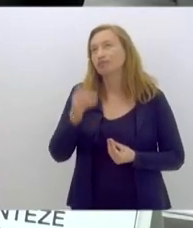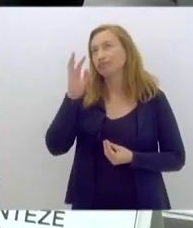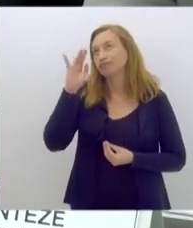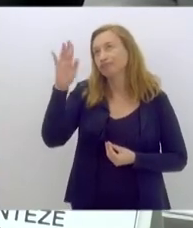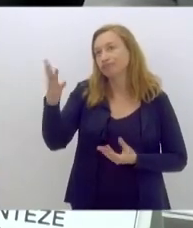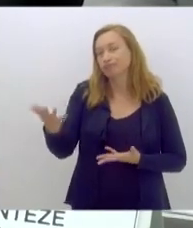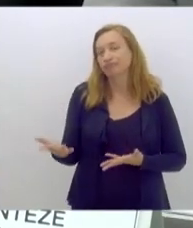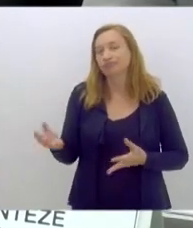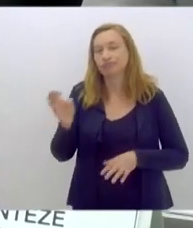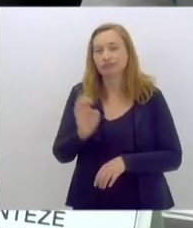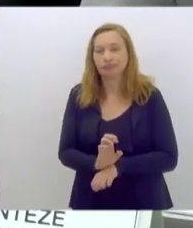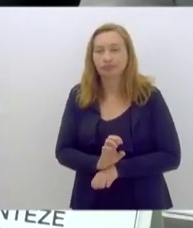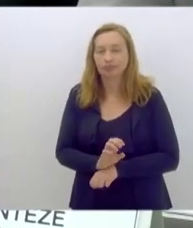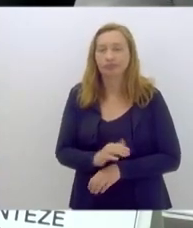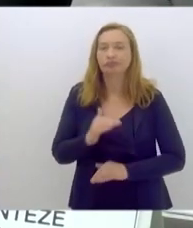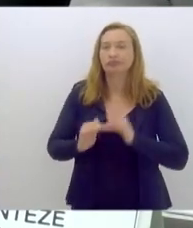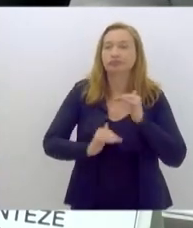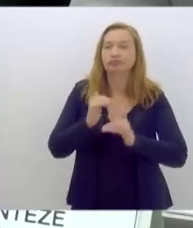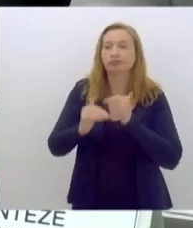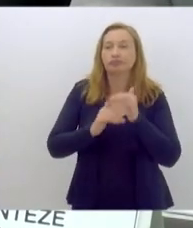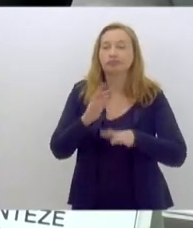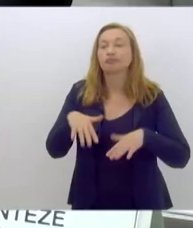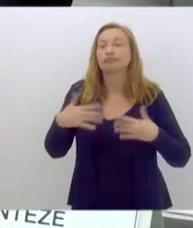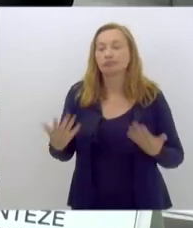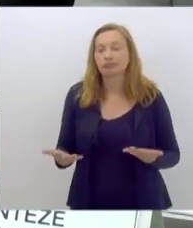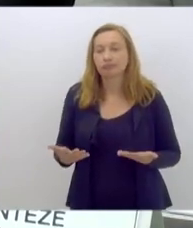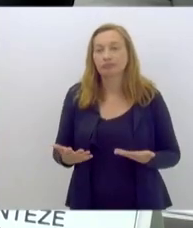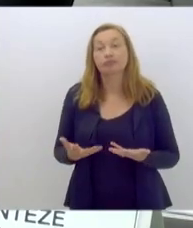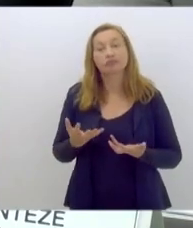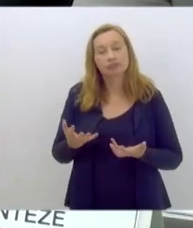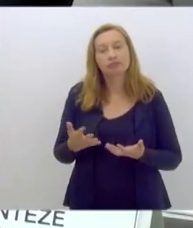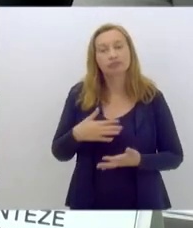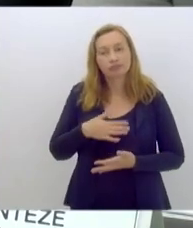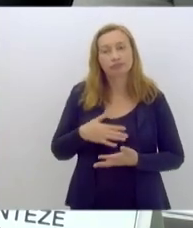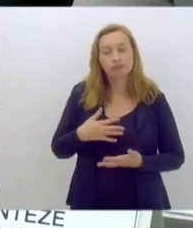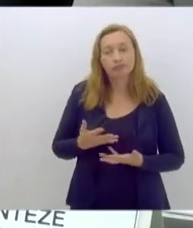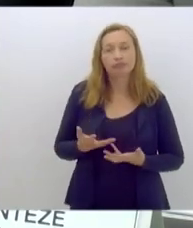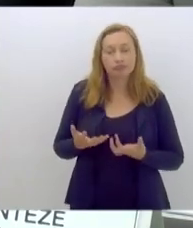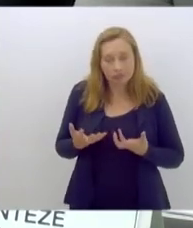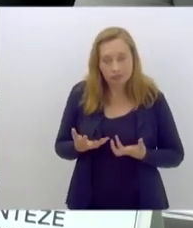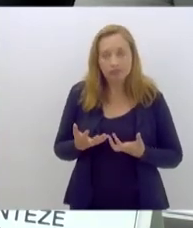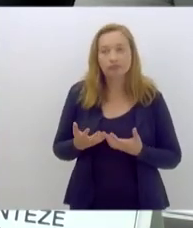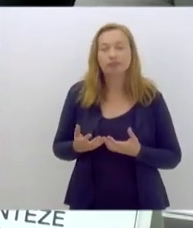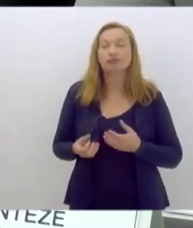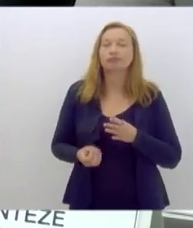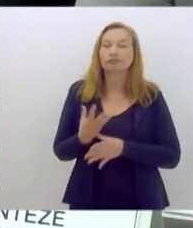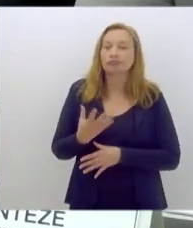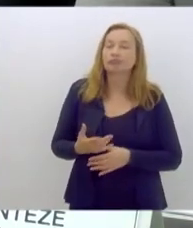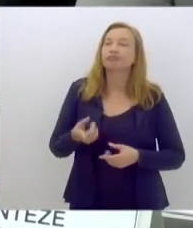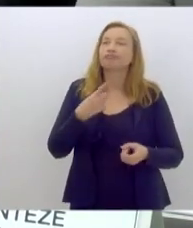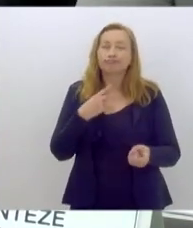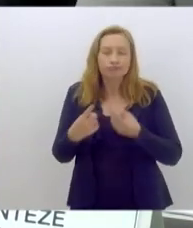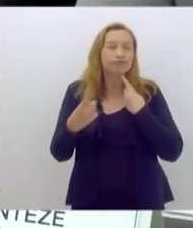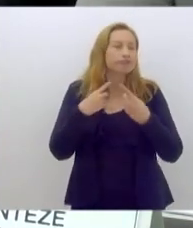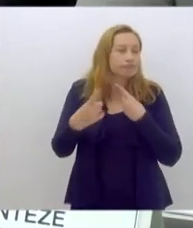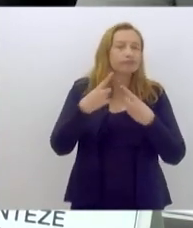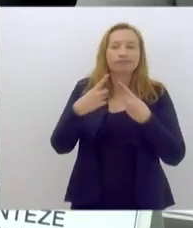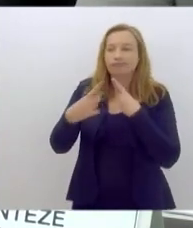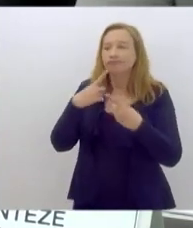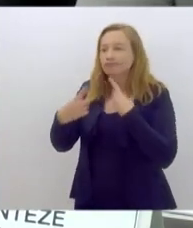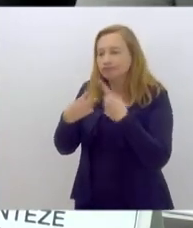um estado para o desenvolvimento porque é assim que eu acho que nós vamos construir nós ficamos a vida toda discutindo